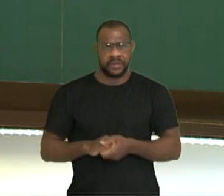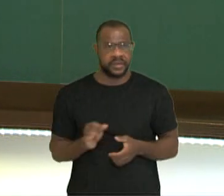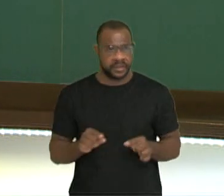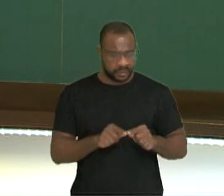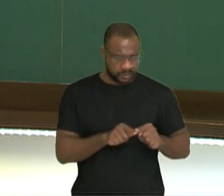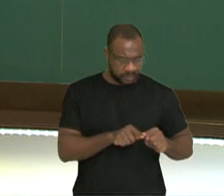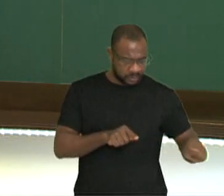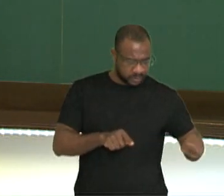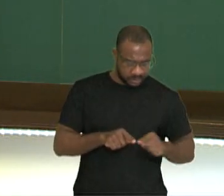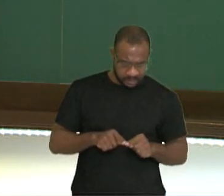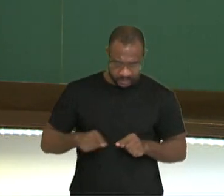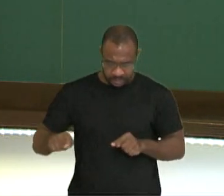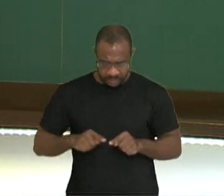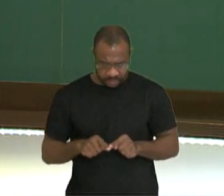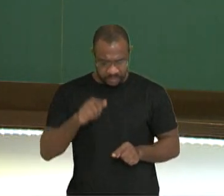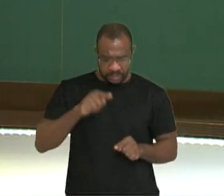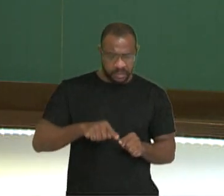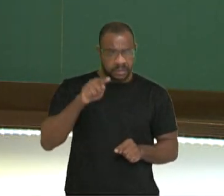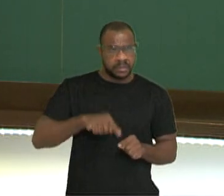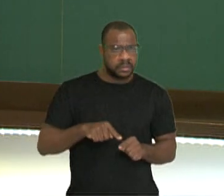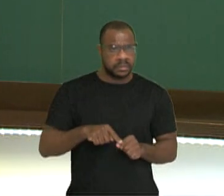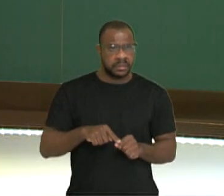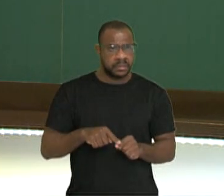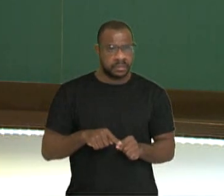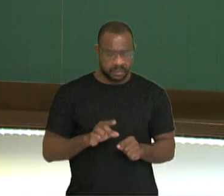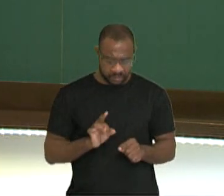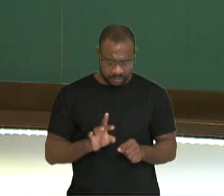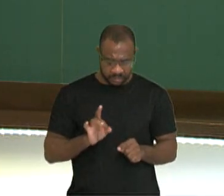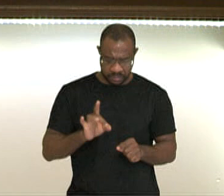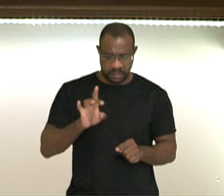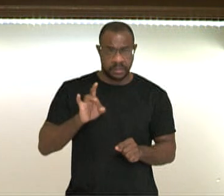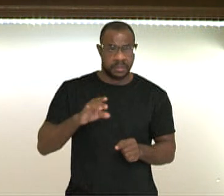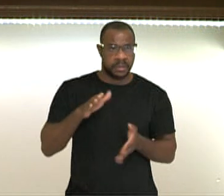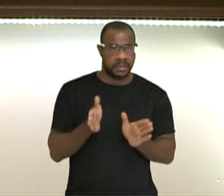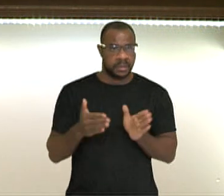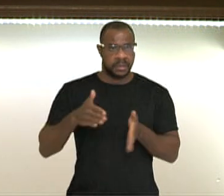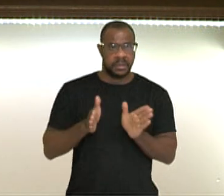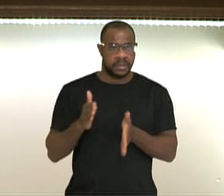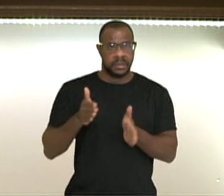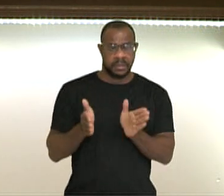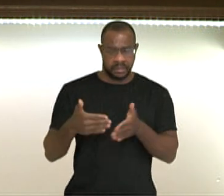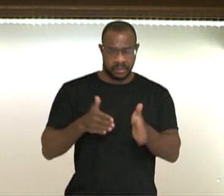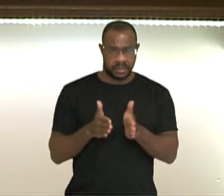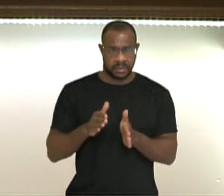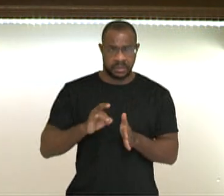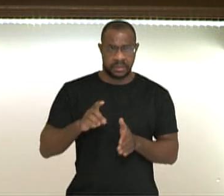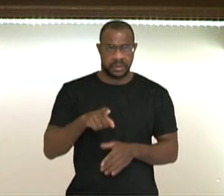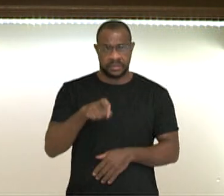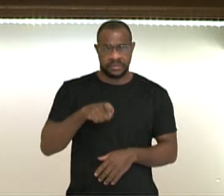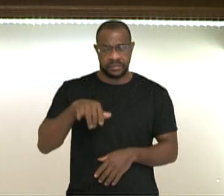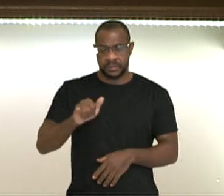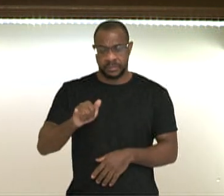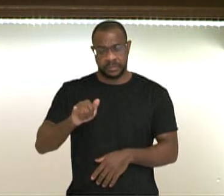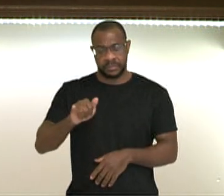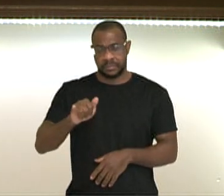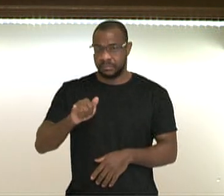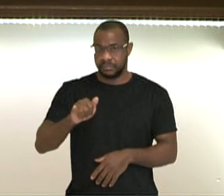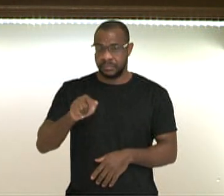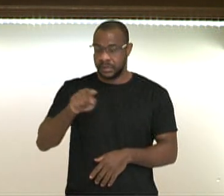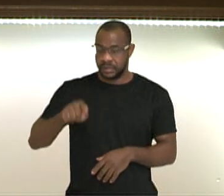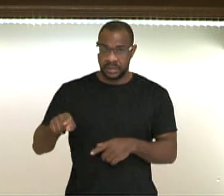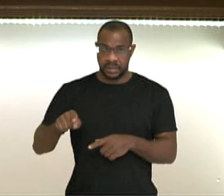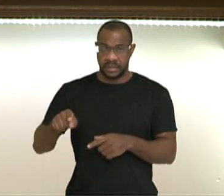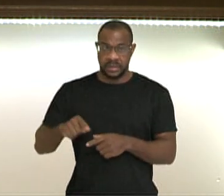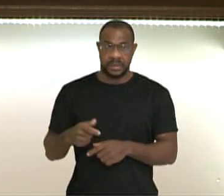largura é x e a altura é y, o volume de cada caixa é xyz. Então, a primeira pilha é